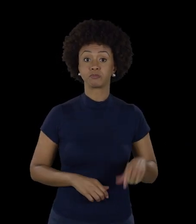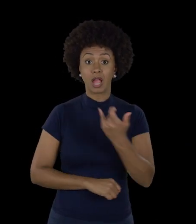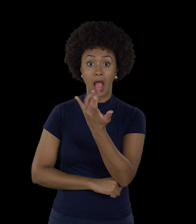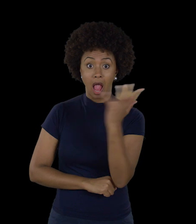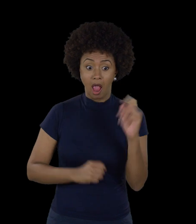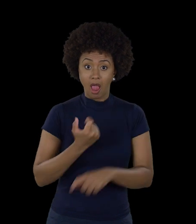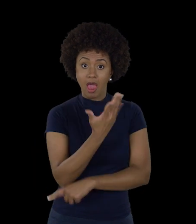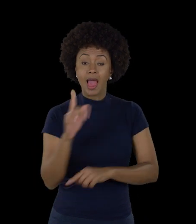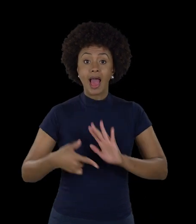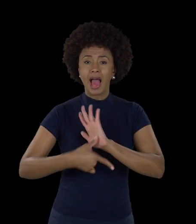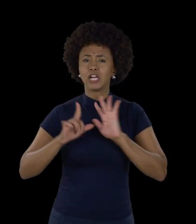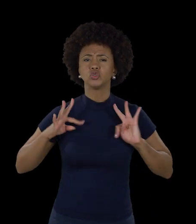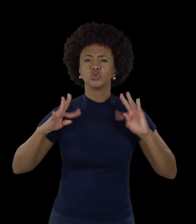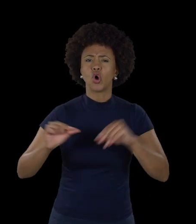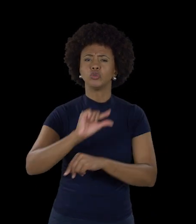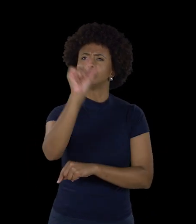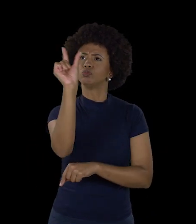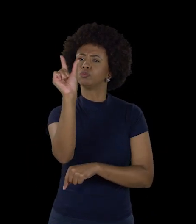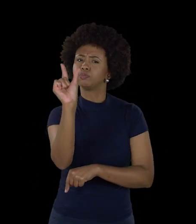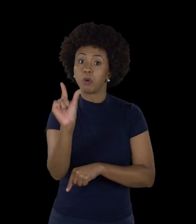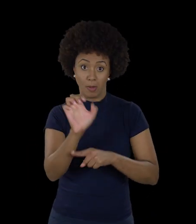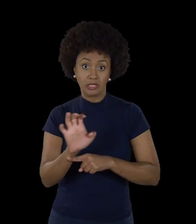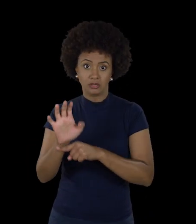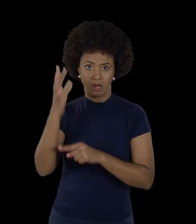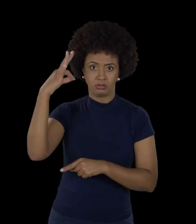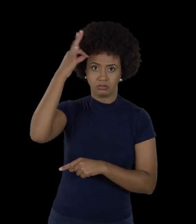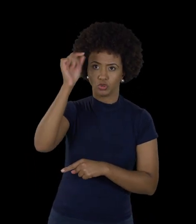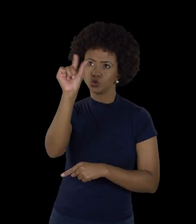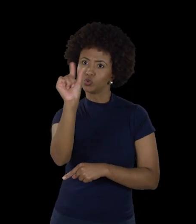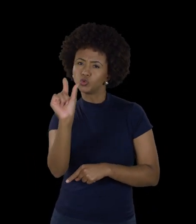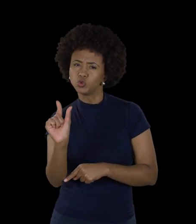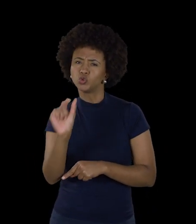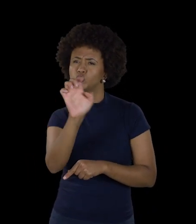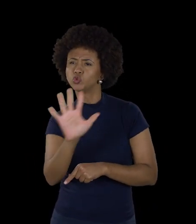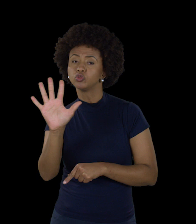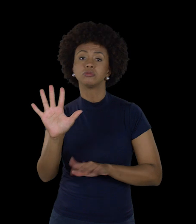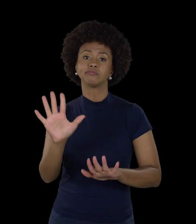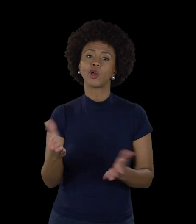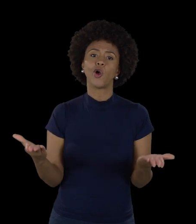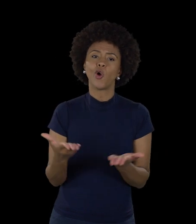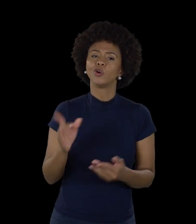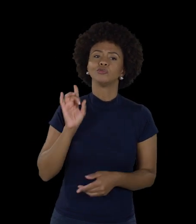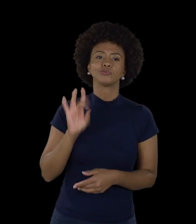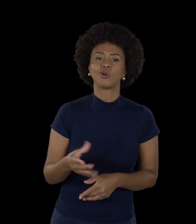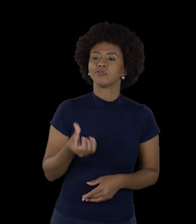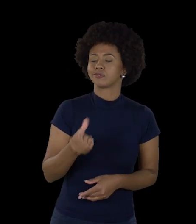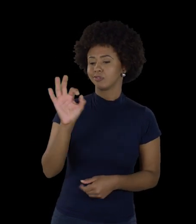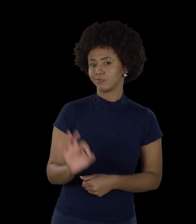do estado. A Mata Atlântica, que antes dominava quase todo o Espírito Santo, hoje se resume